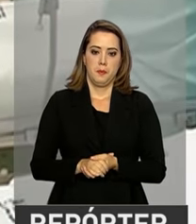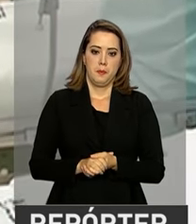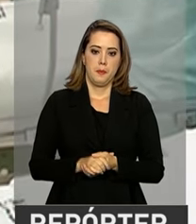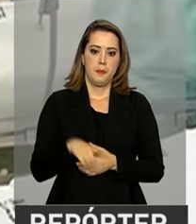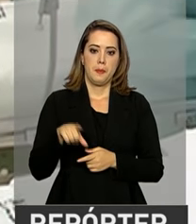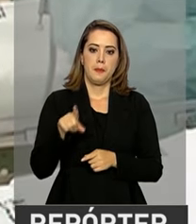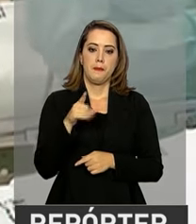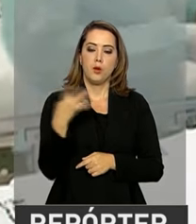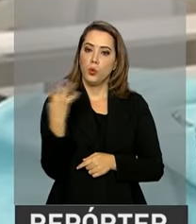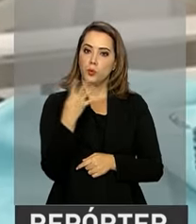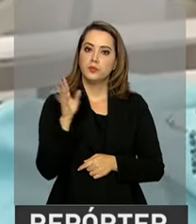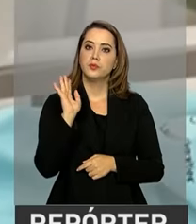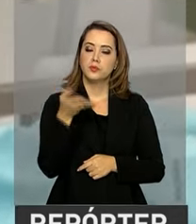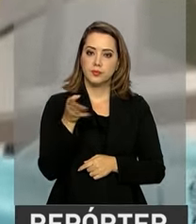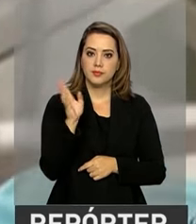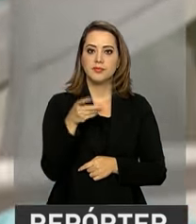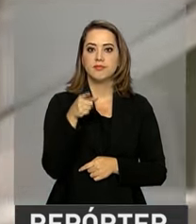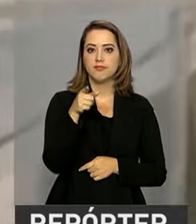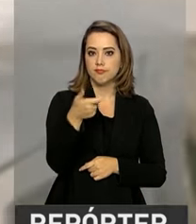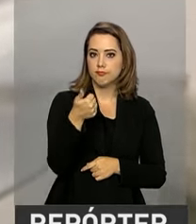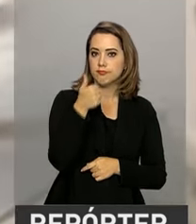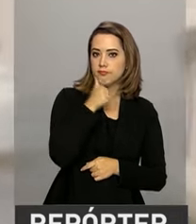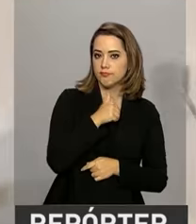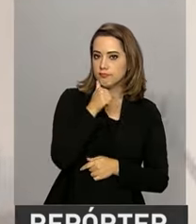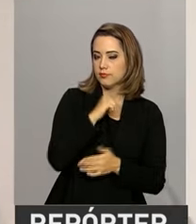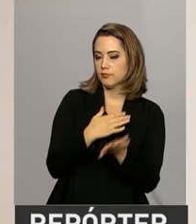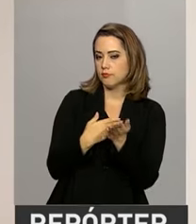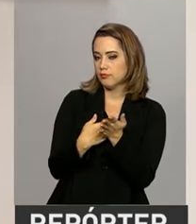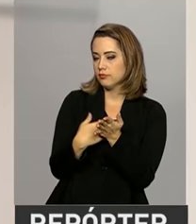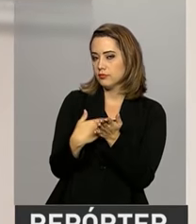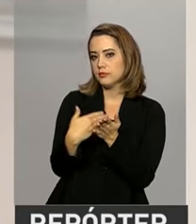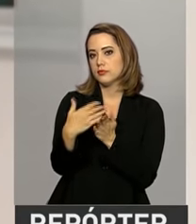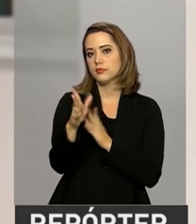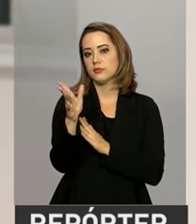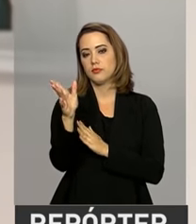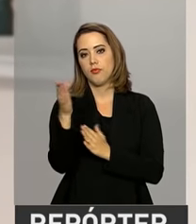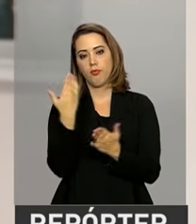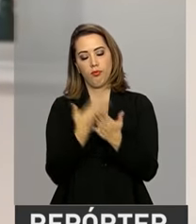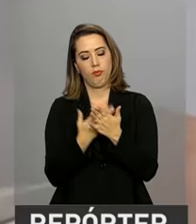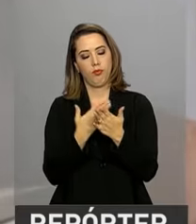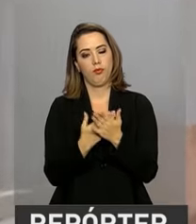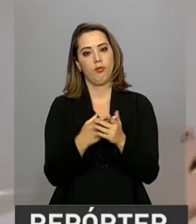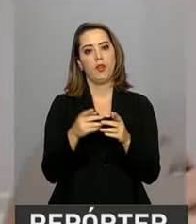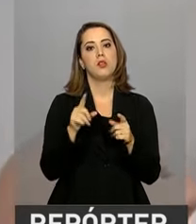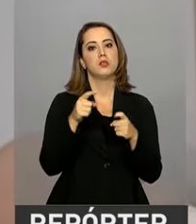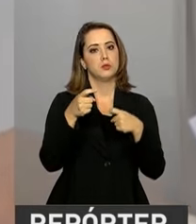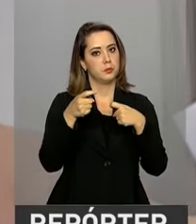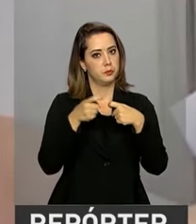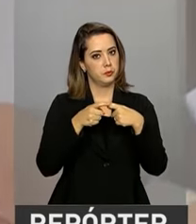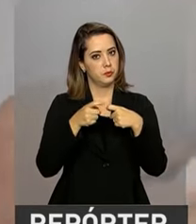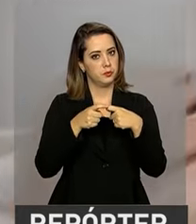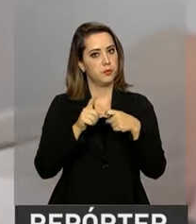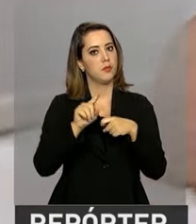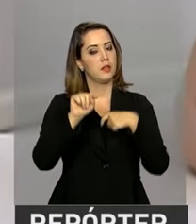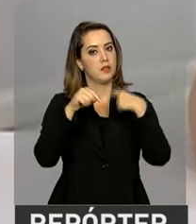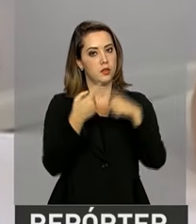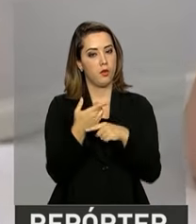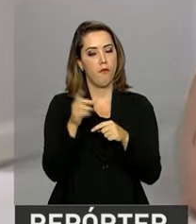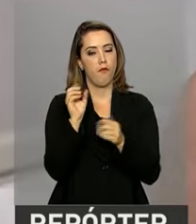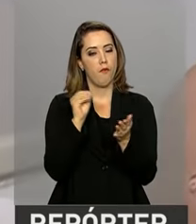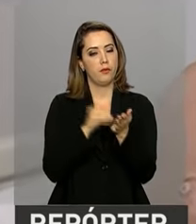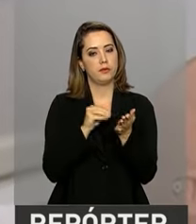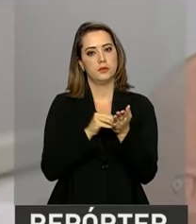quase 4 anos que a Stephanie começou a longa Jornada para se tornar médica ainda falta pouco mais de 2